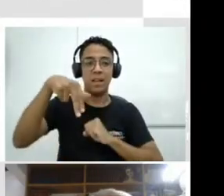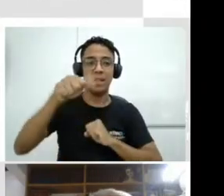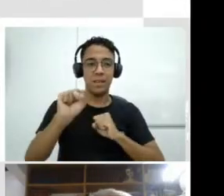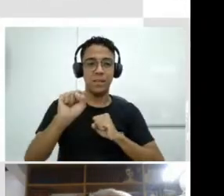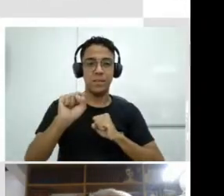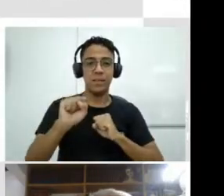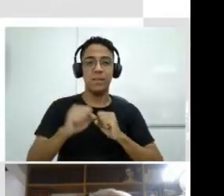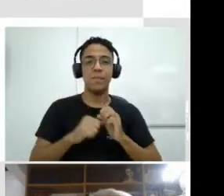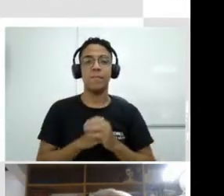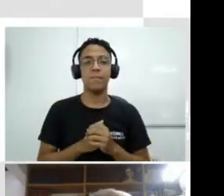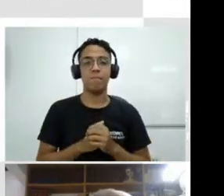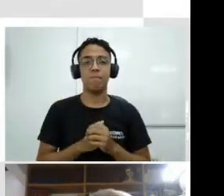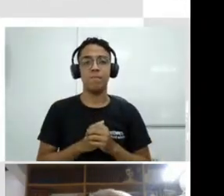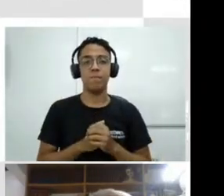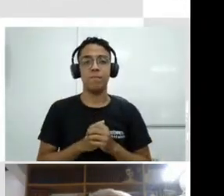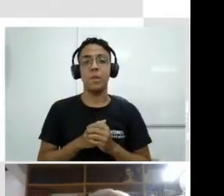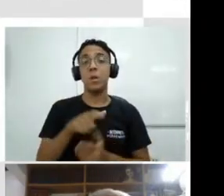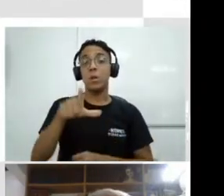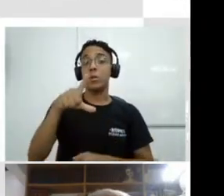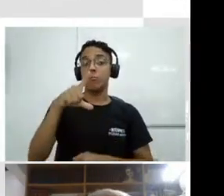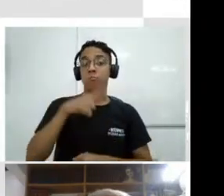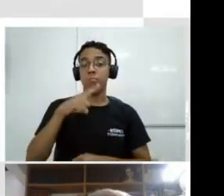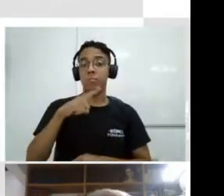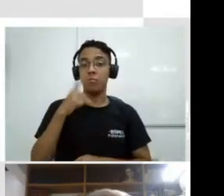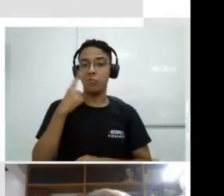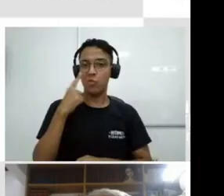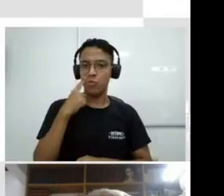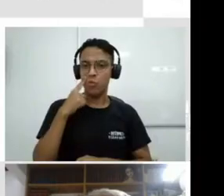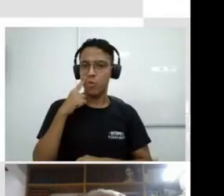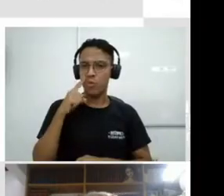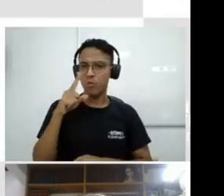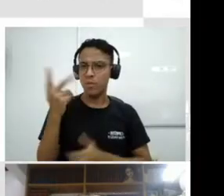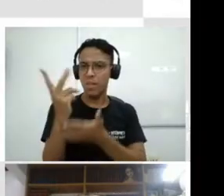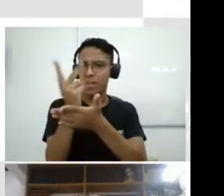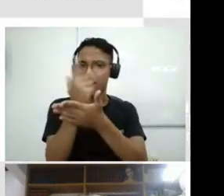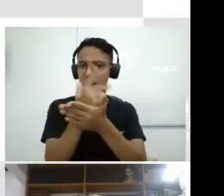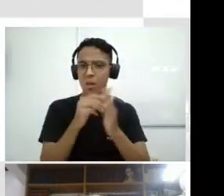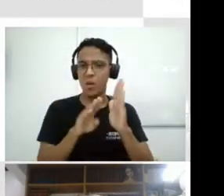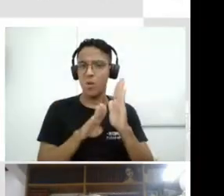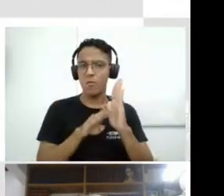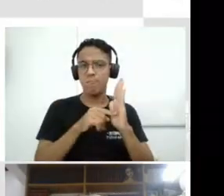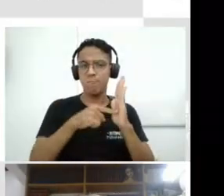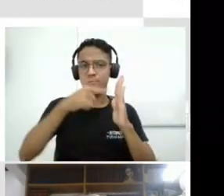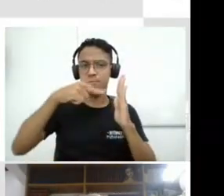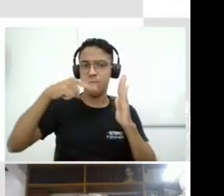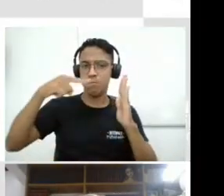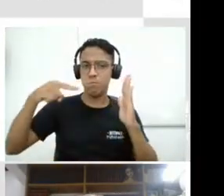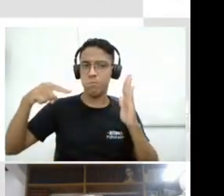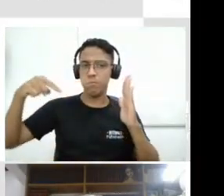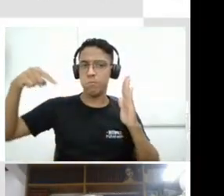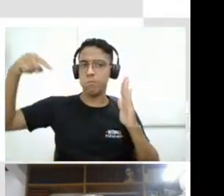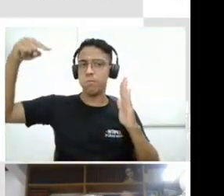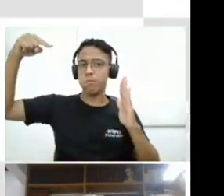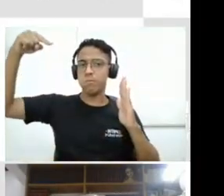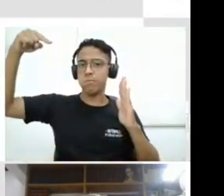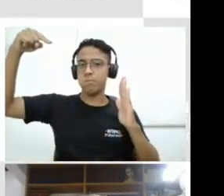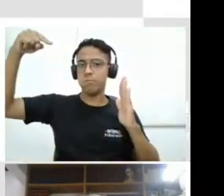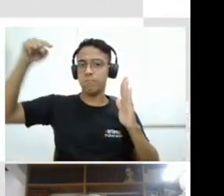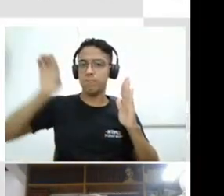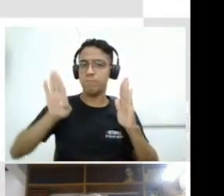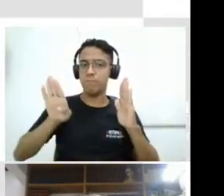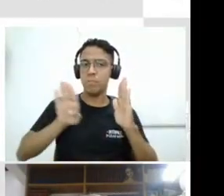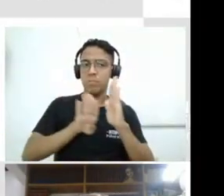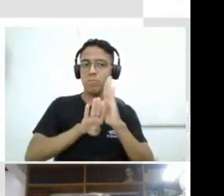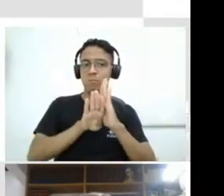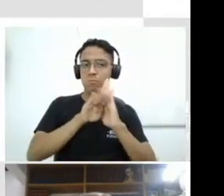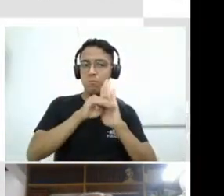Olha só, aqui existe uma enorme aceleração e aqui existe uma segunda fase da aceleração, né? Então, a taxa de aquecimento nos últimos 15